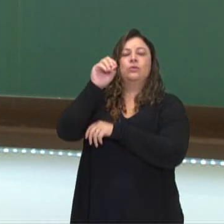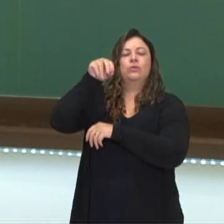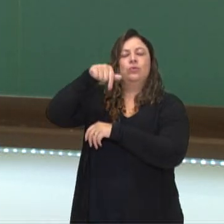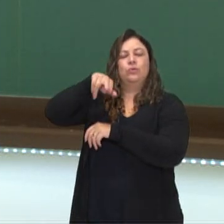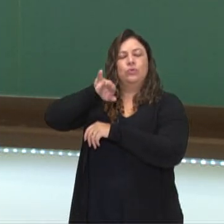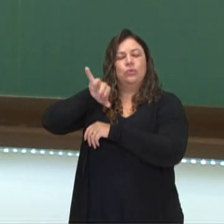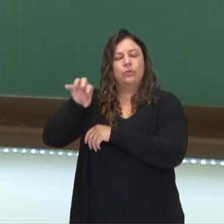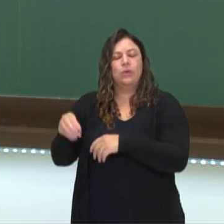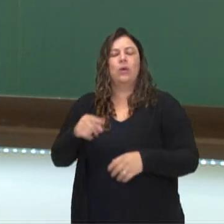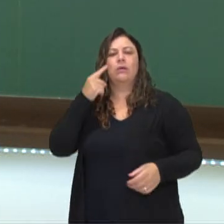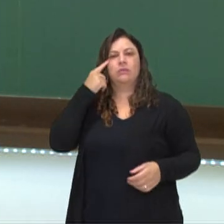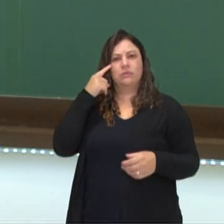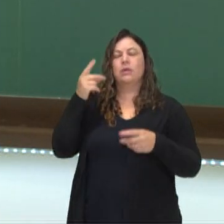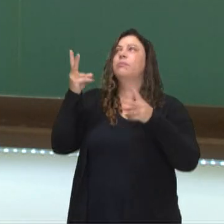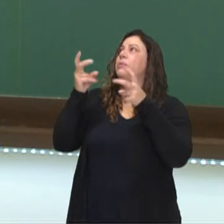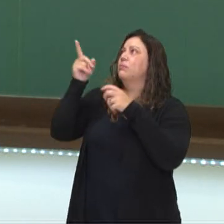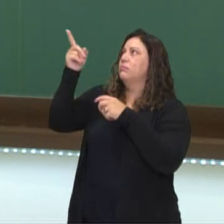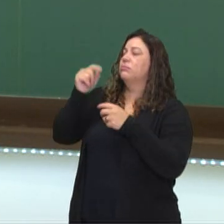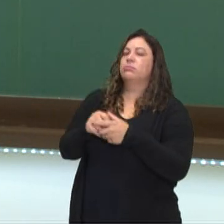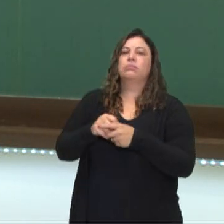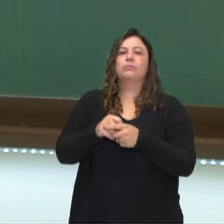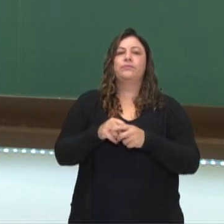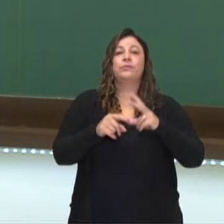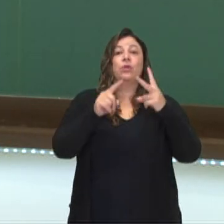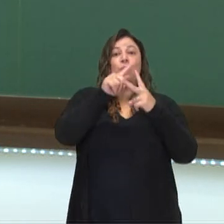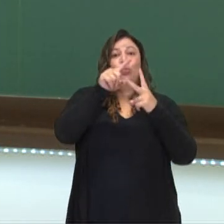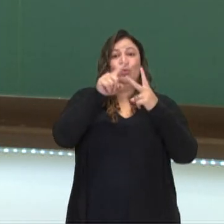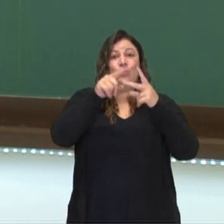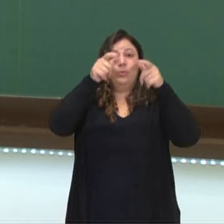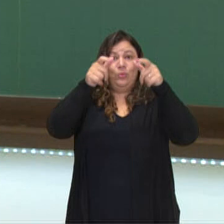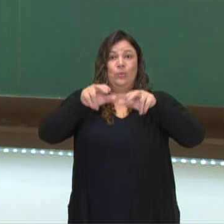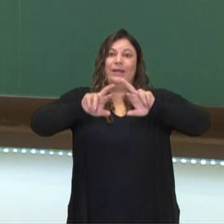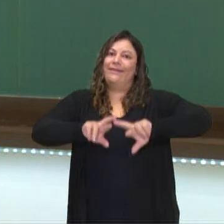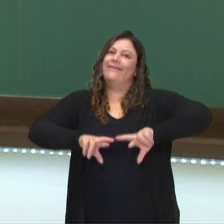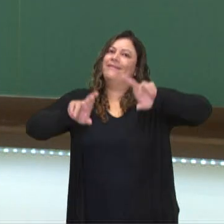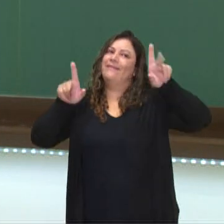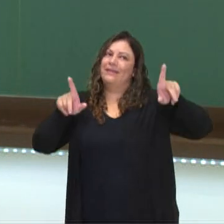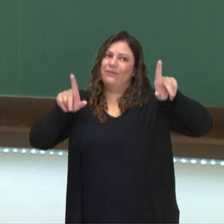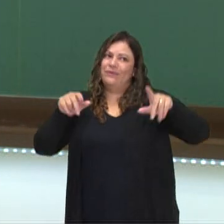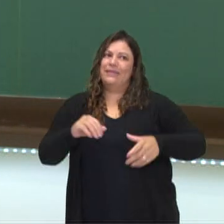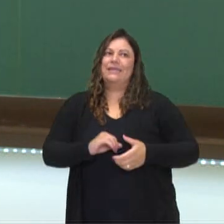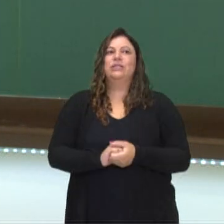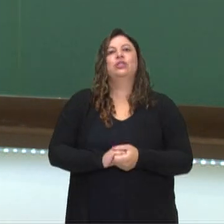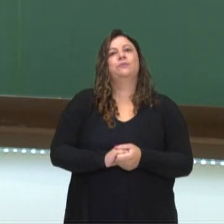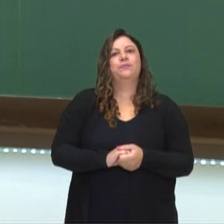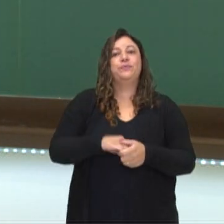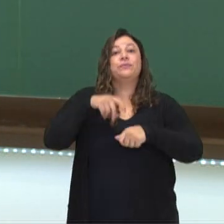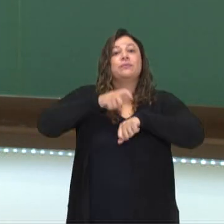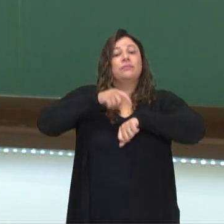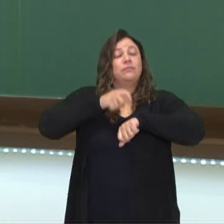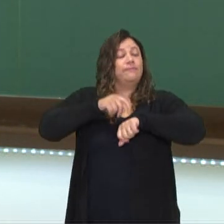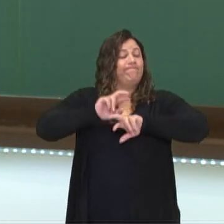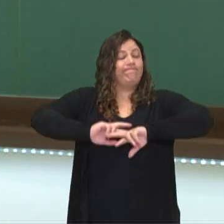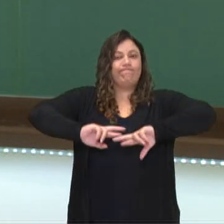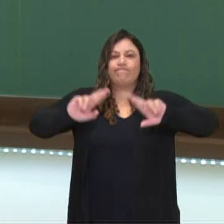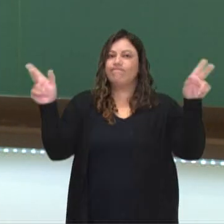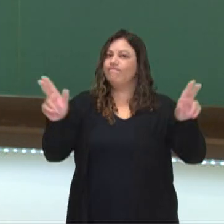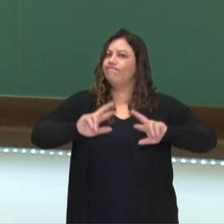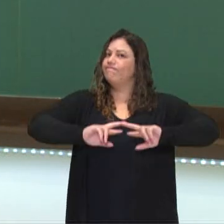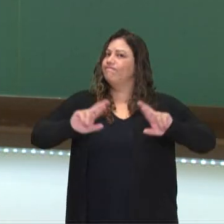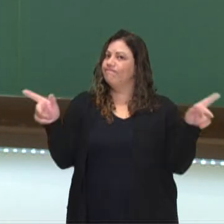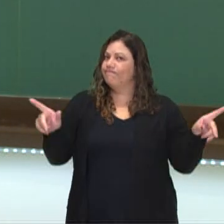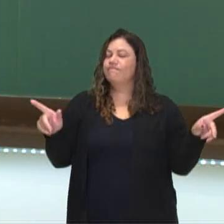nosso planeta. Nesses dois locais, com certeza, o horário não será o mesmo. Existe uma diferença de